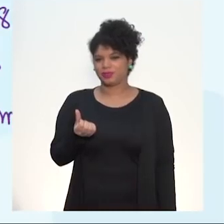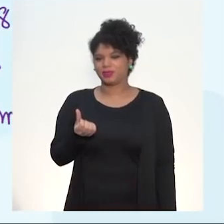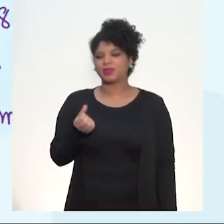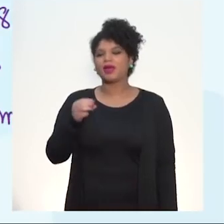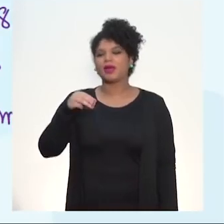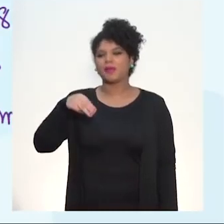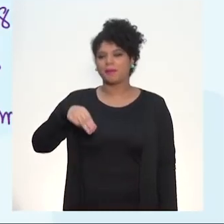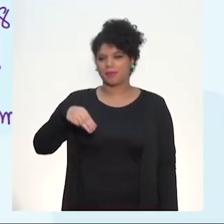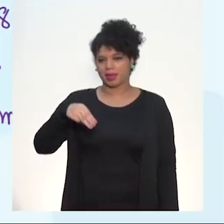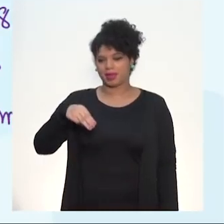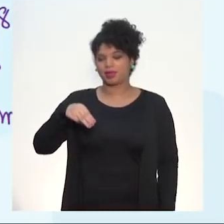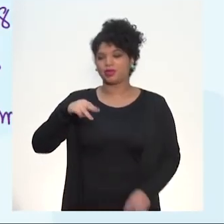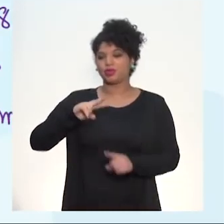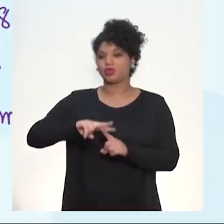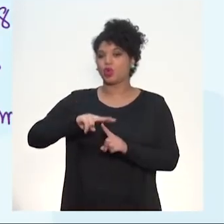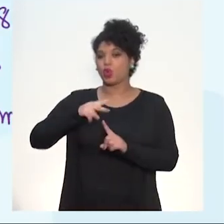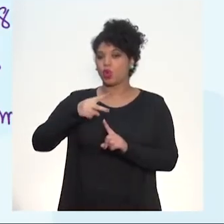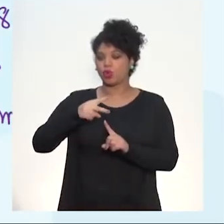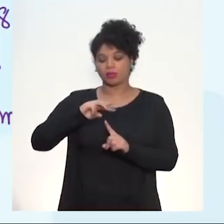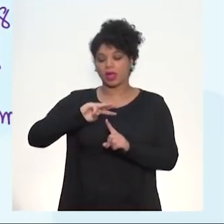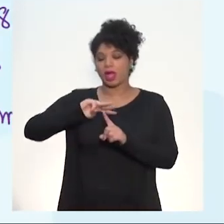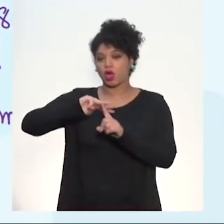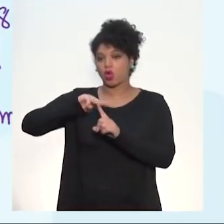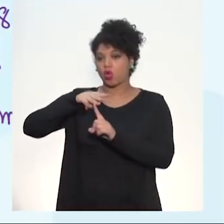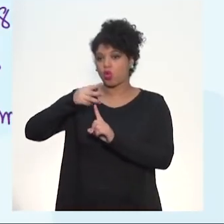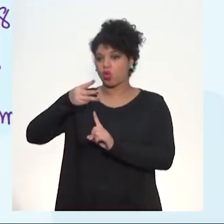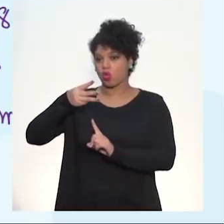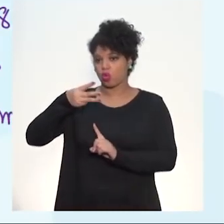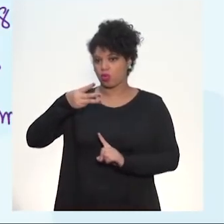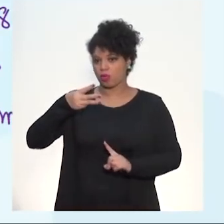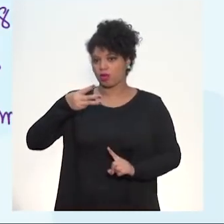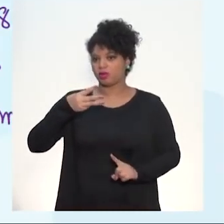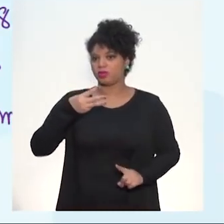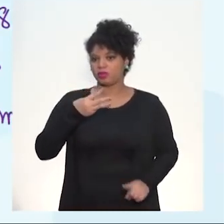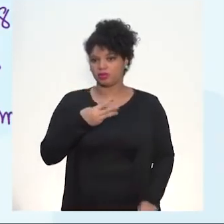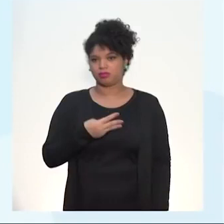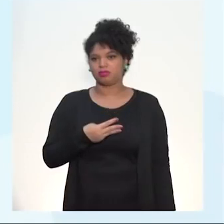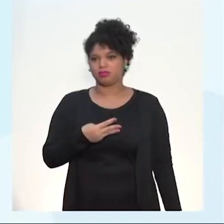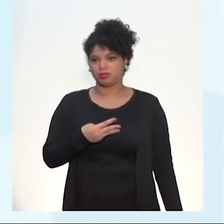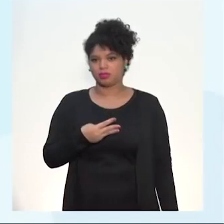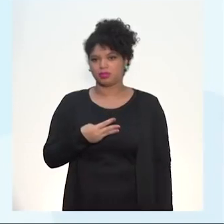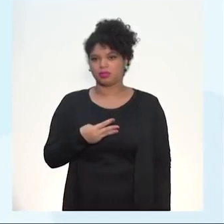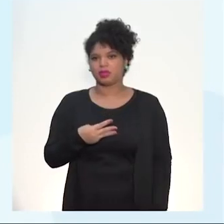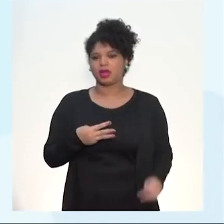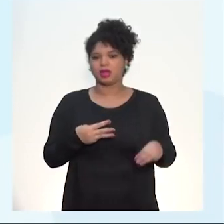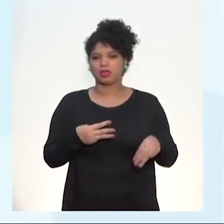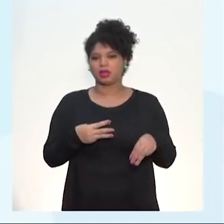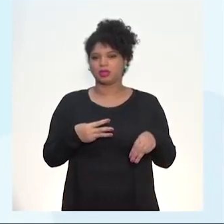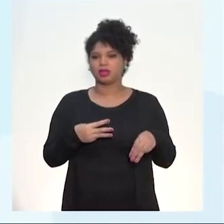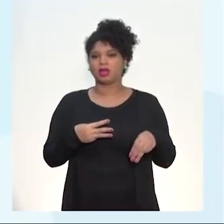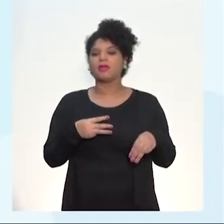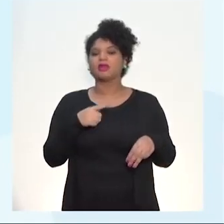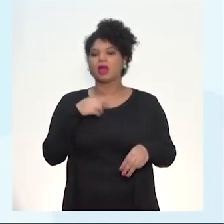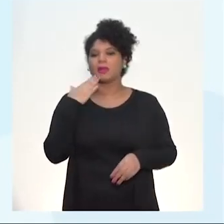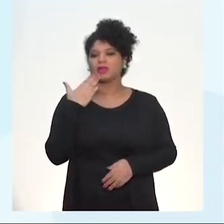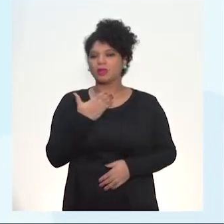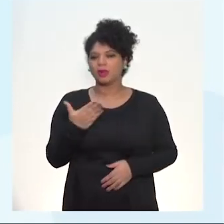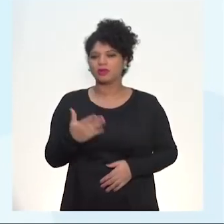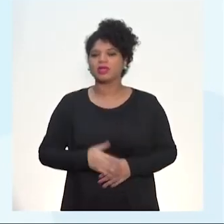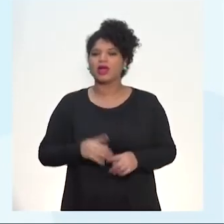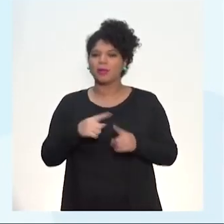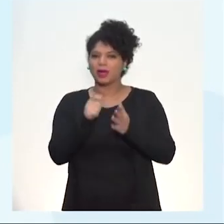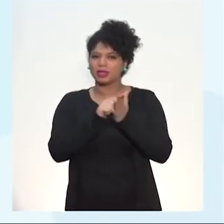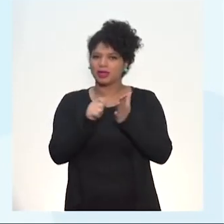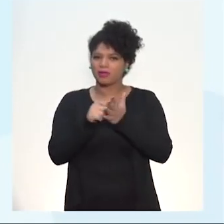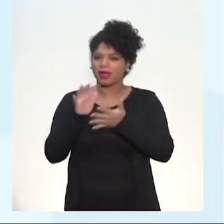0,6 metros cúbicos, porque era unidade em metro, tudo bem? Não apareceu metro cúbico aí, vou mostrar então na minha resolução, que eu escrevi em cima